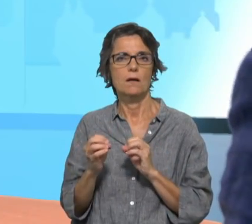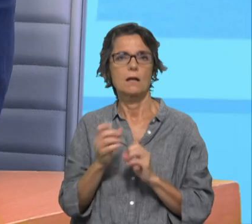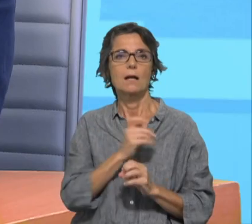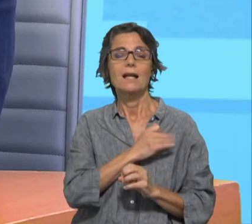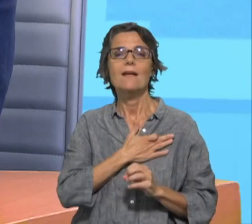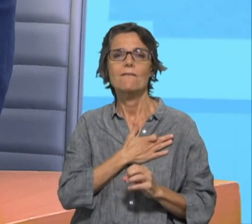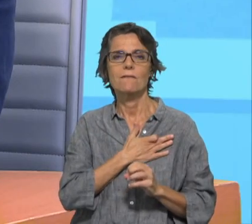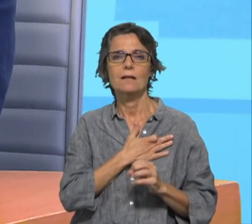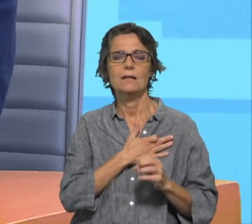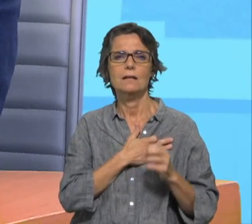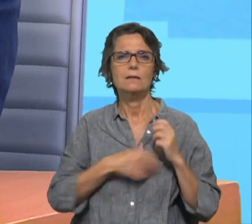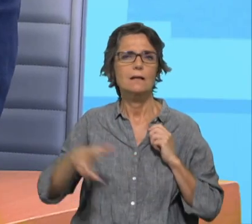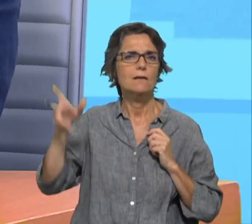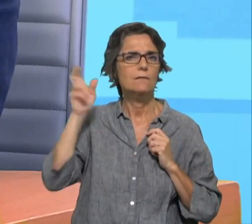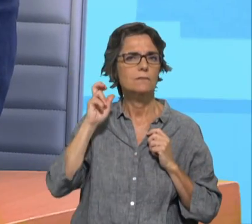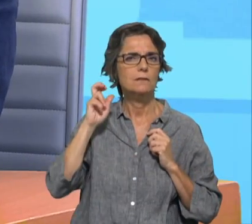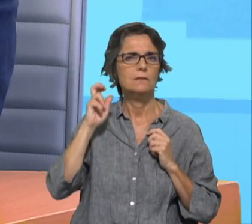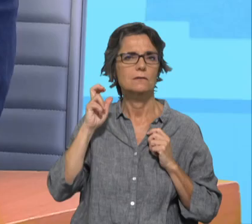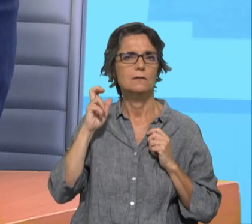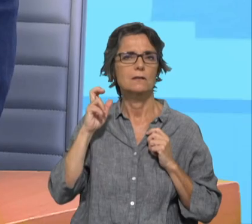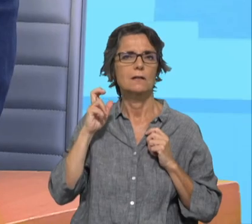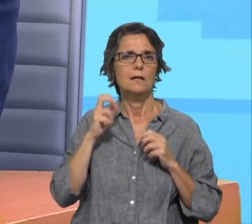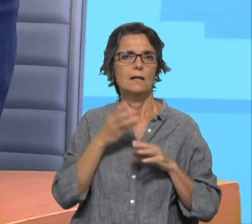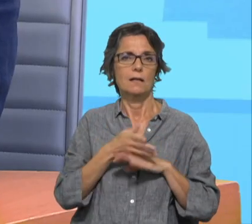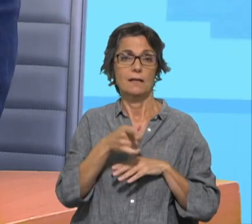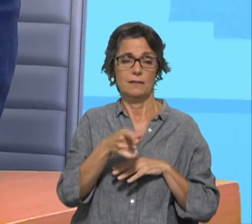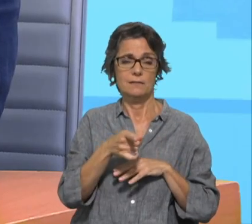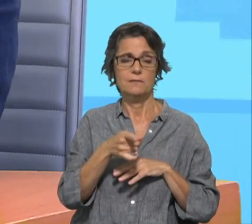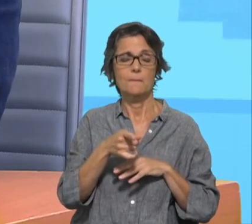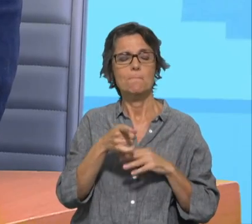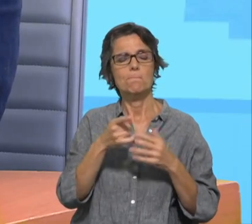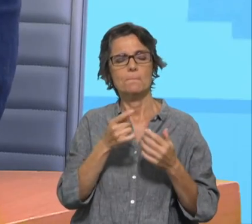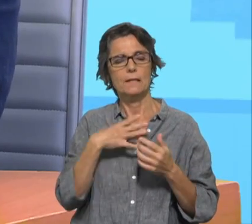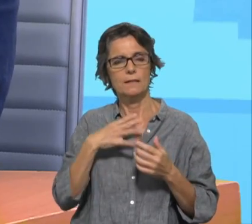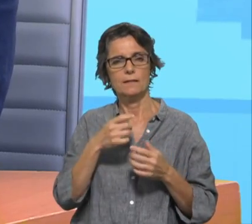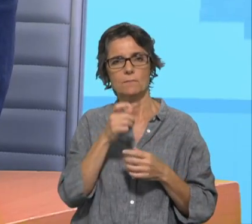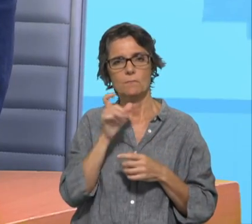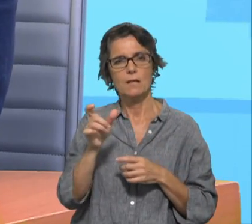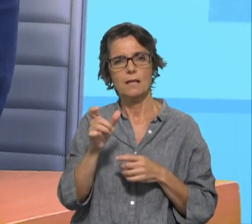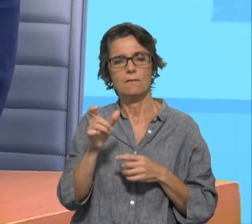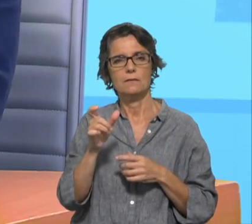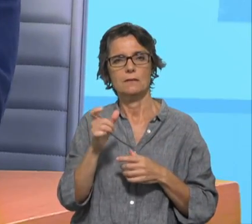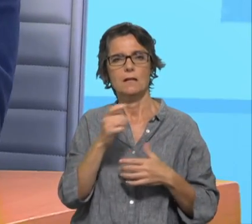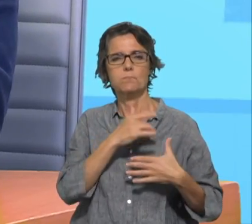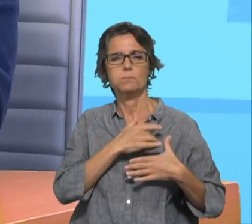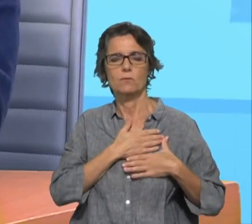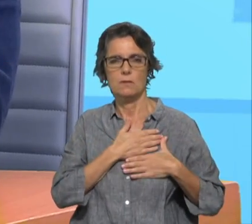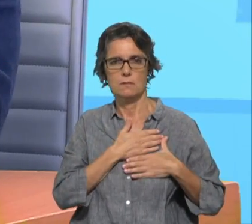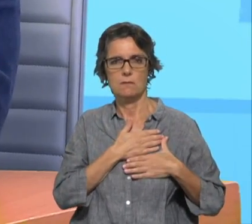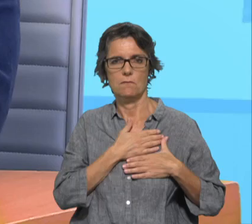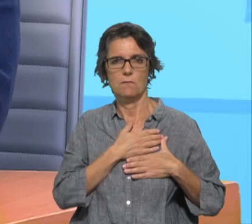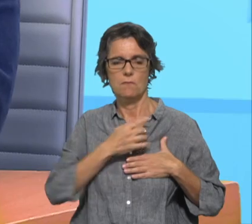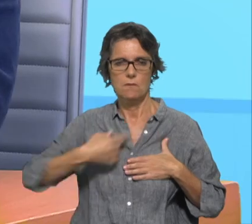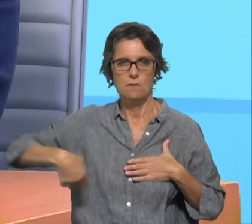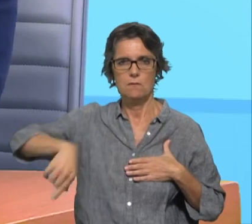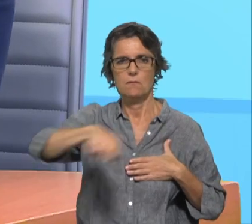ouvido. E Jesus quer abrir-nos os ouvidos para que a palavra chegue ao coração e possamos proclamar, não cada um a si